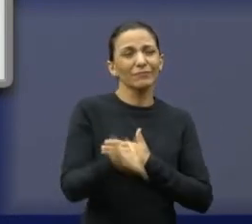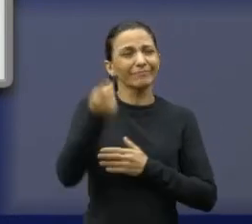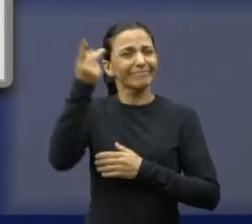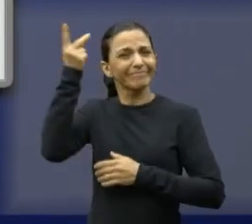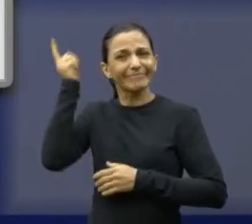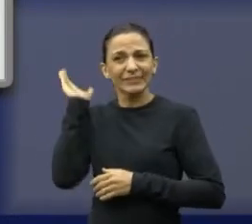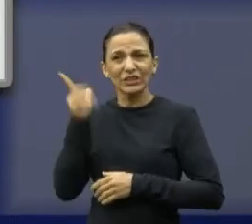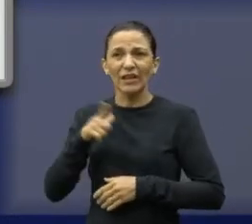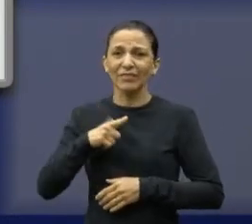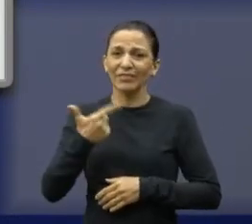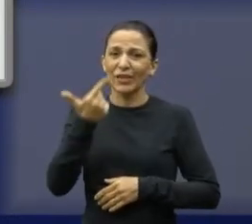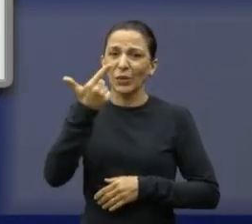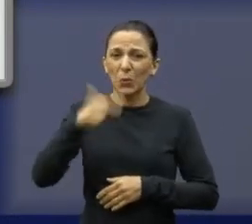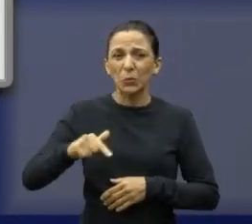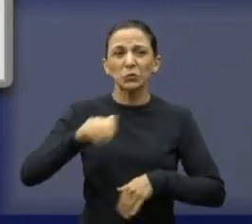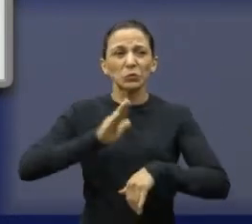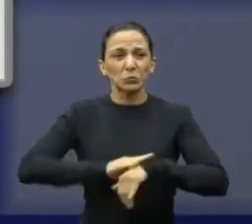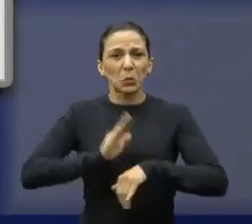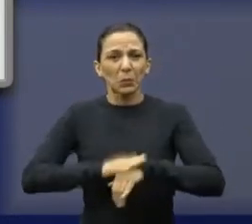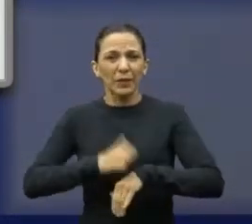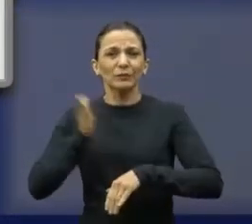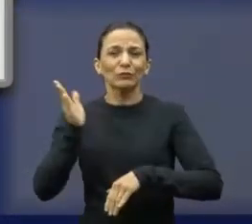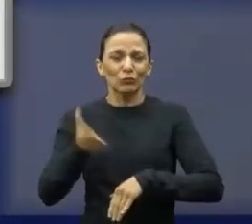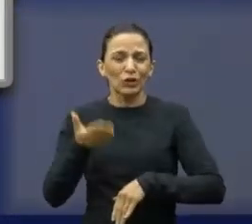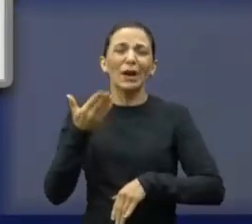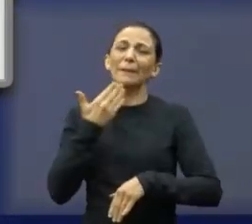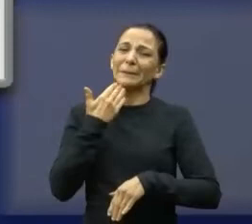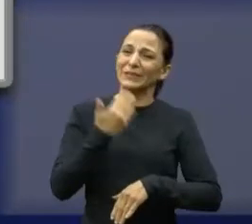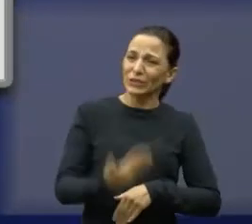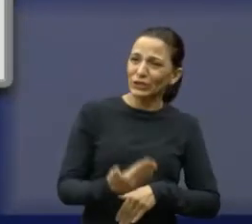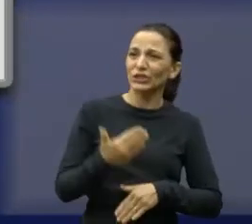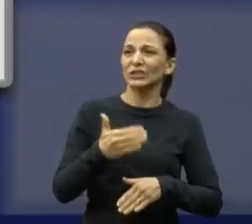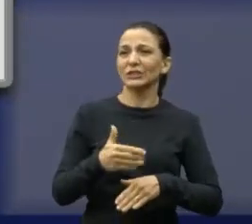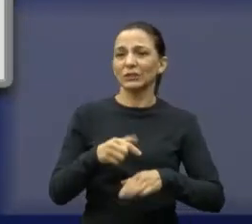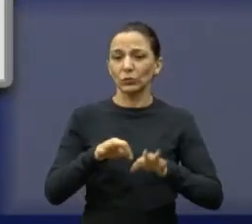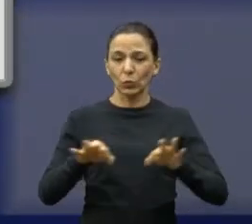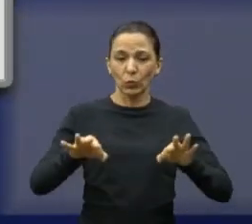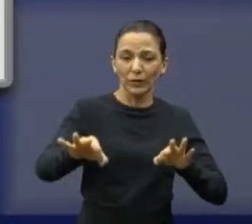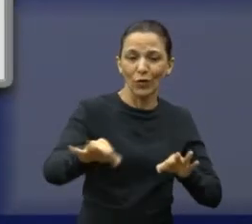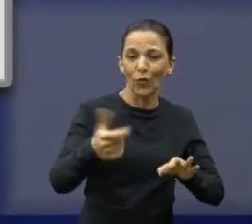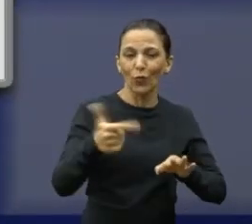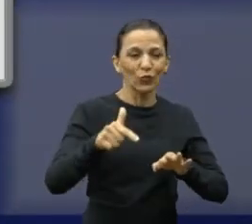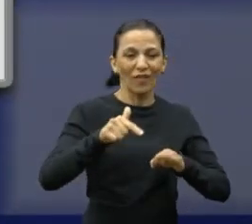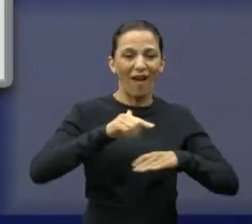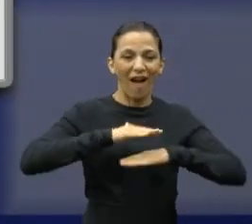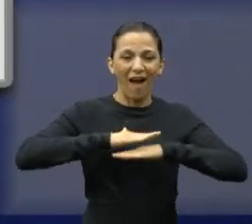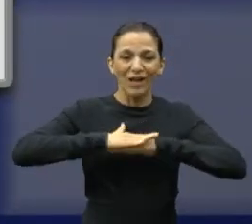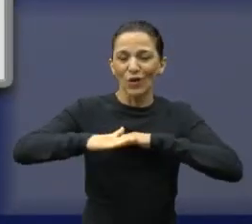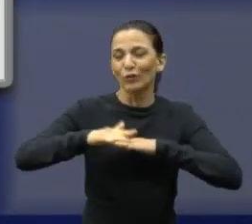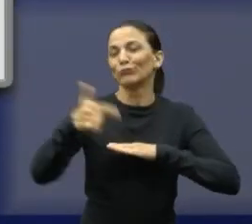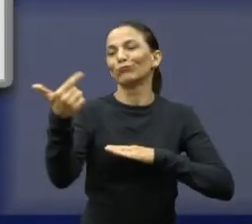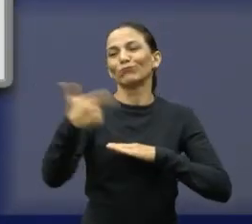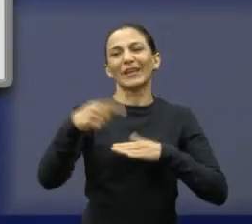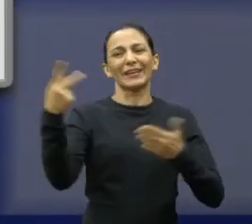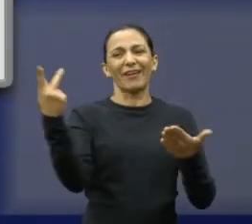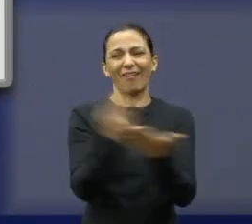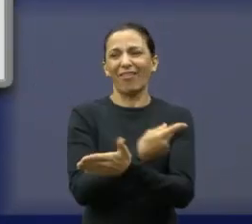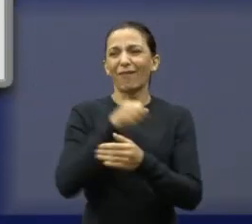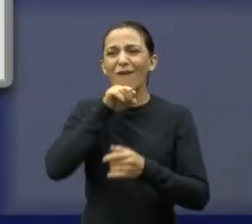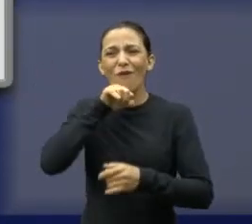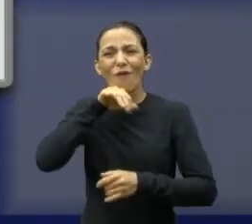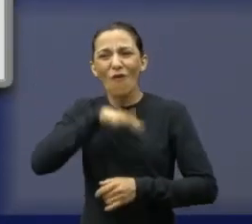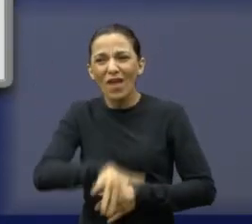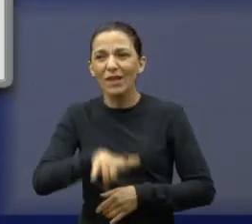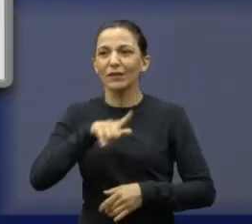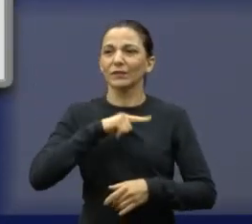já fiz outras vezes, em outras situações, em outras épocas também. Tá, não tem, no quarteirão todinho não tem asfalto. Tá. Não tem asfalto, está